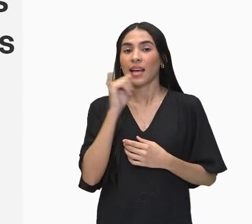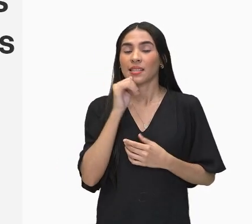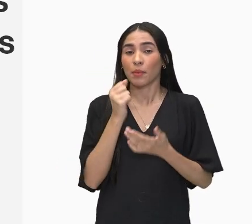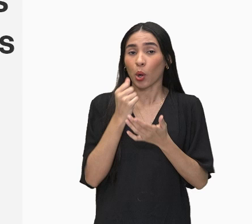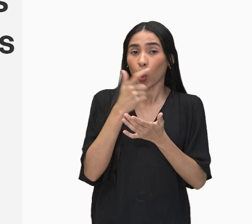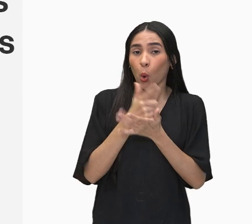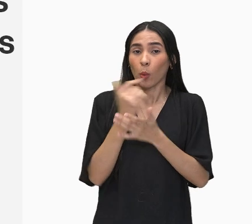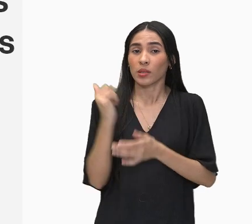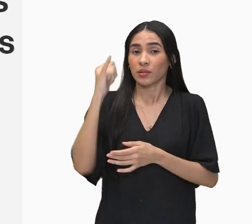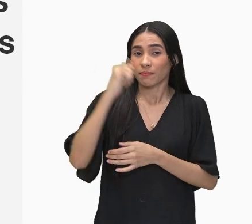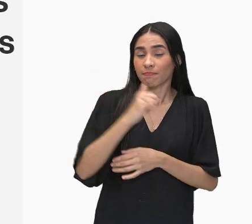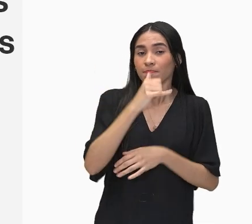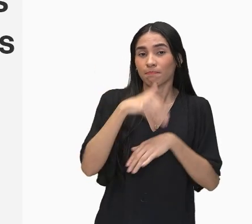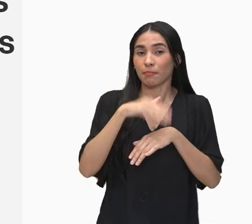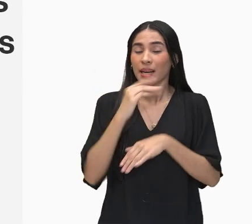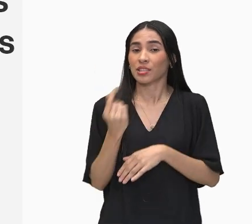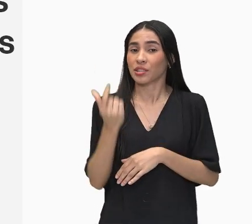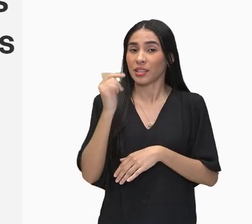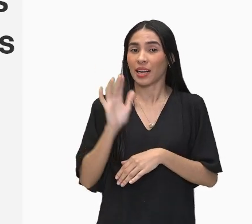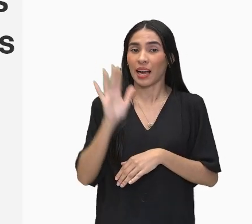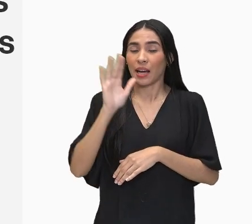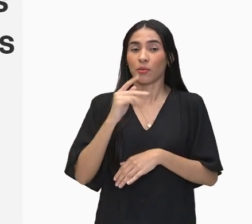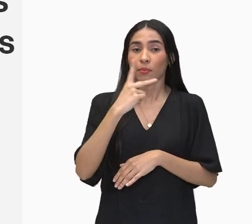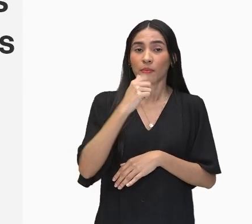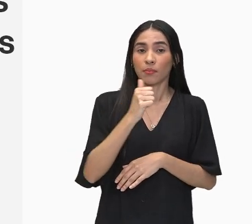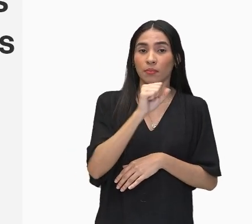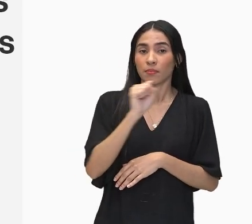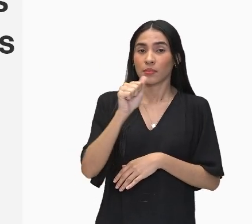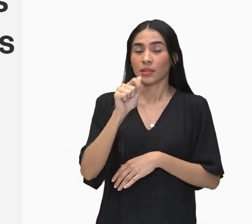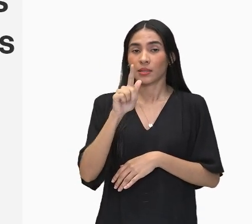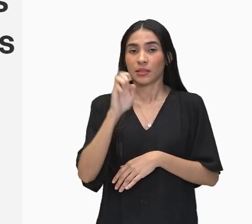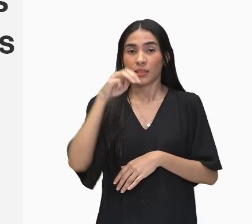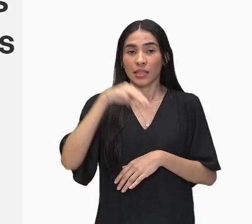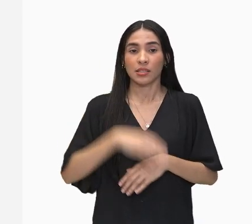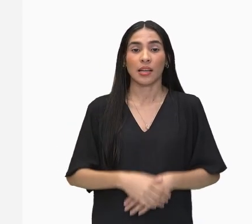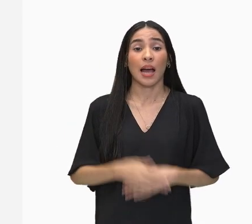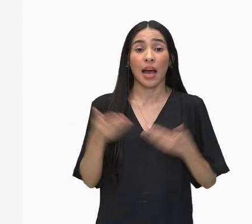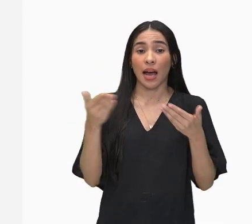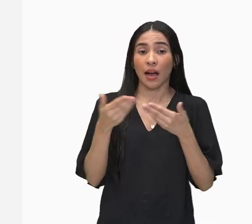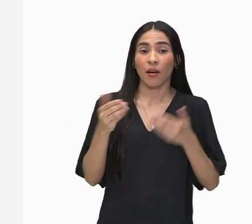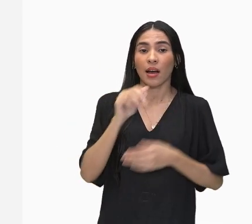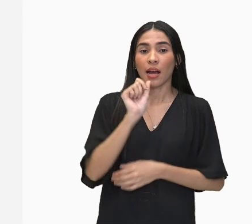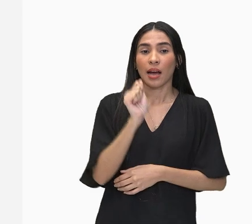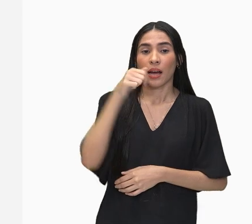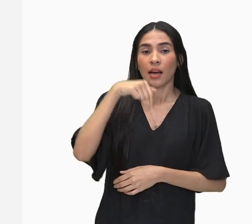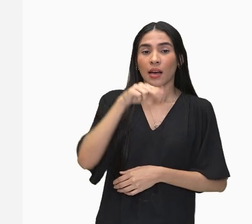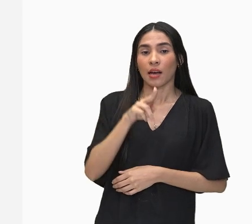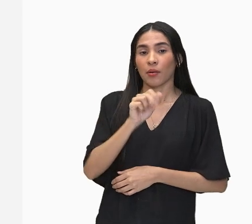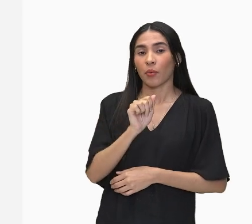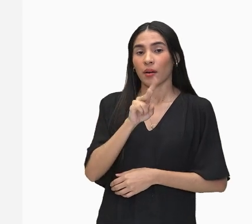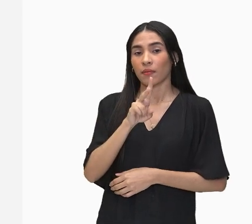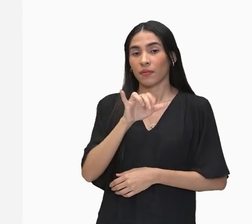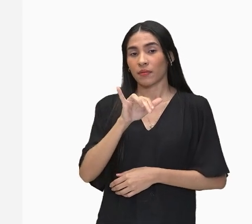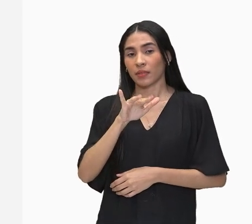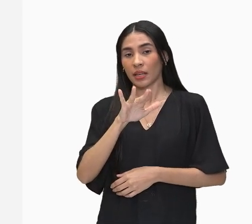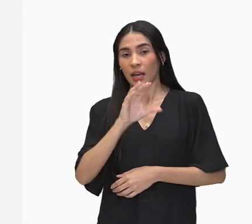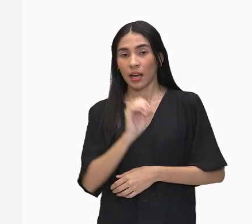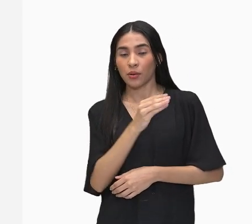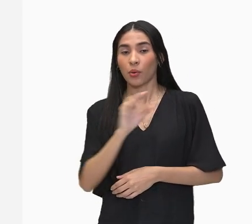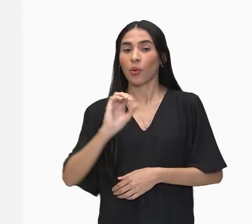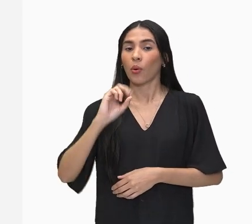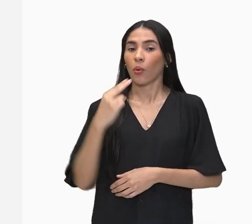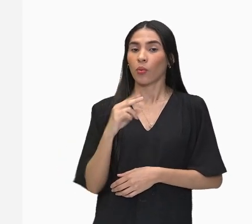mais elevadas. Quanto ao transporte aquaviário ou hidroviário, em se tratando do transporte